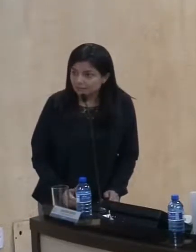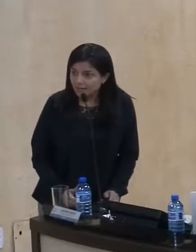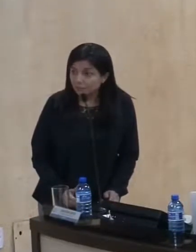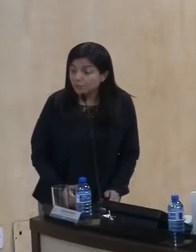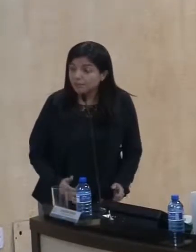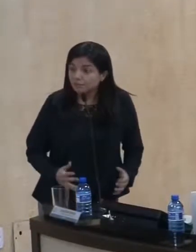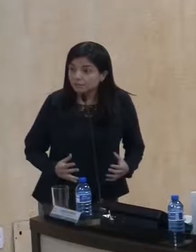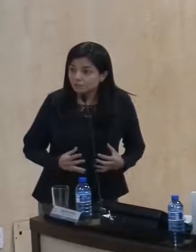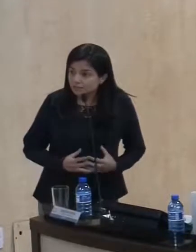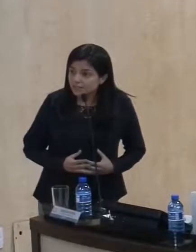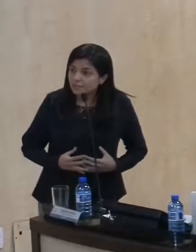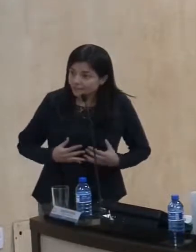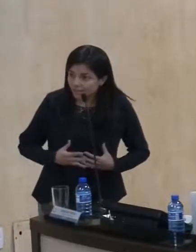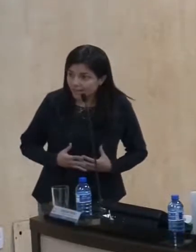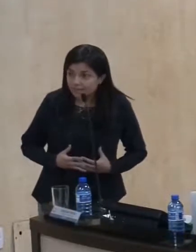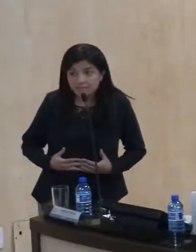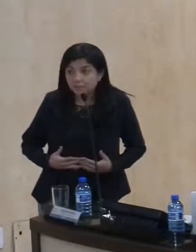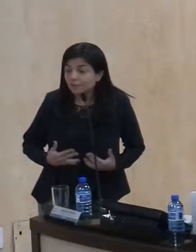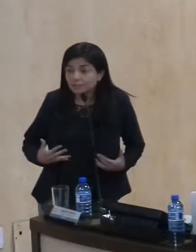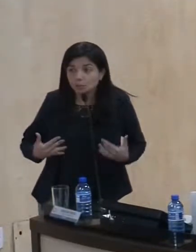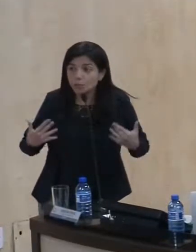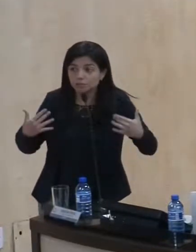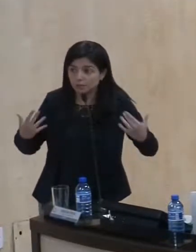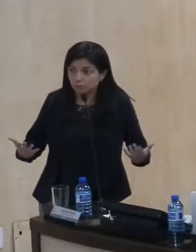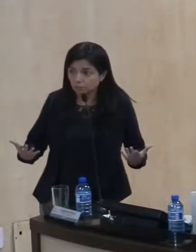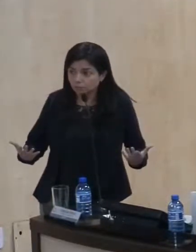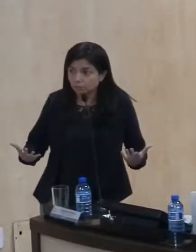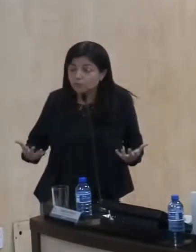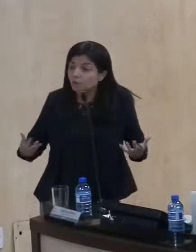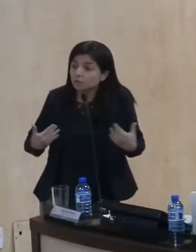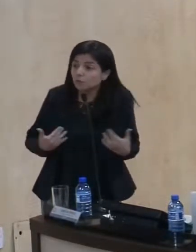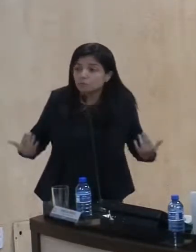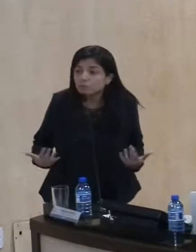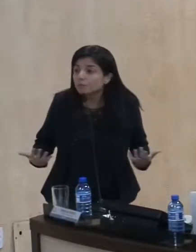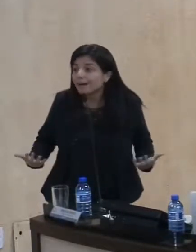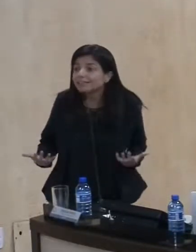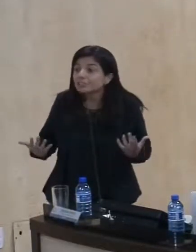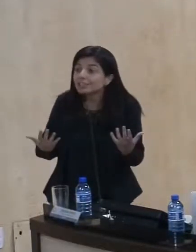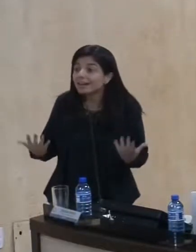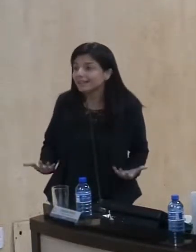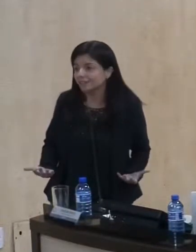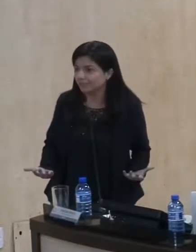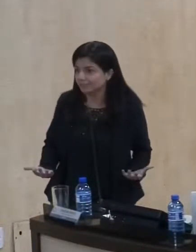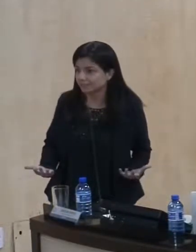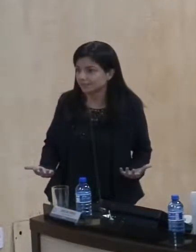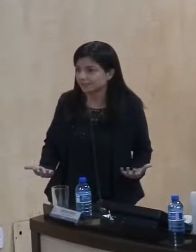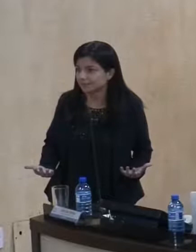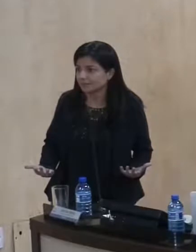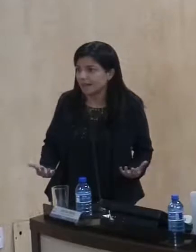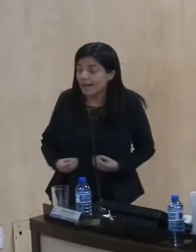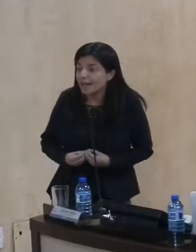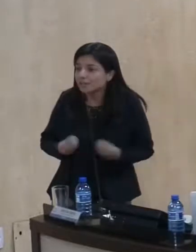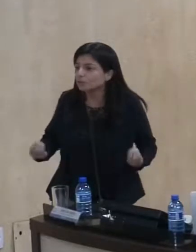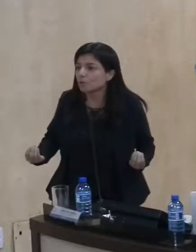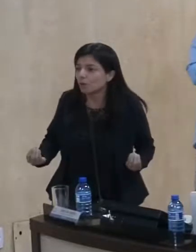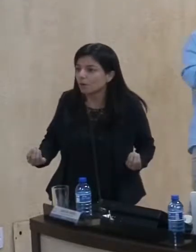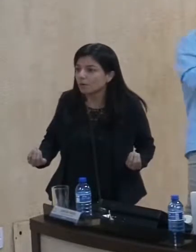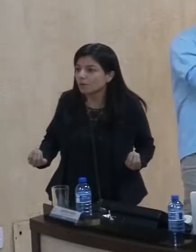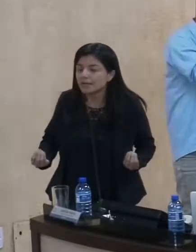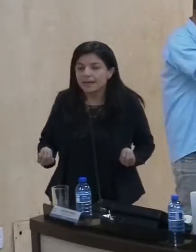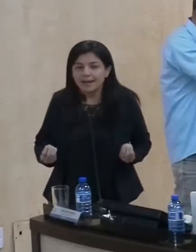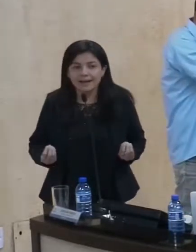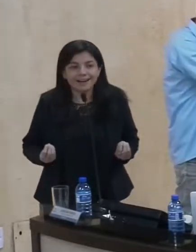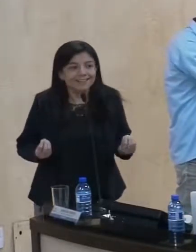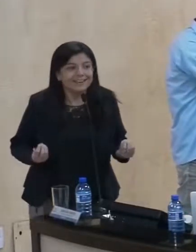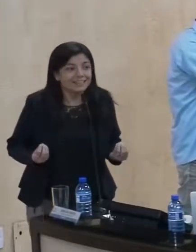para dizer, porque vocês são aqueles que estão fazendo um contraponto do qual eu não consigo mais enxergar a defesa. É isso que eu